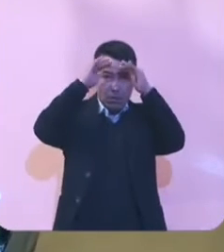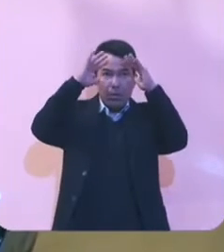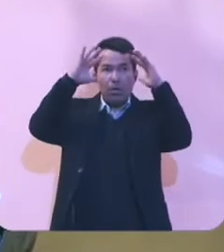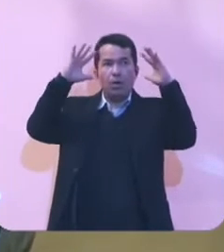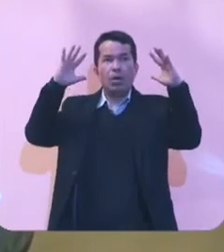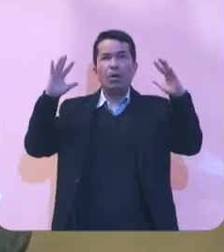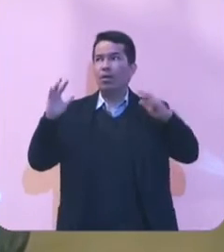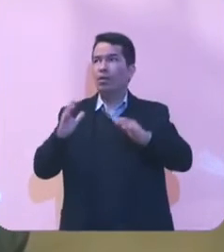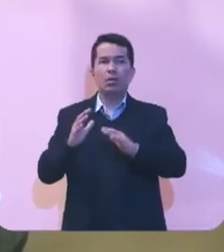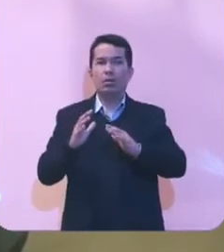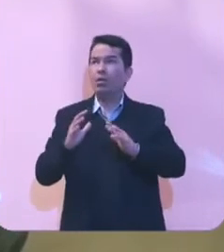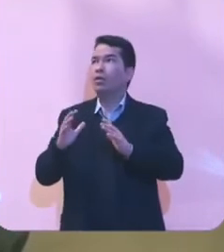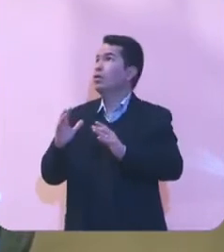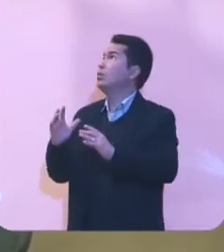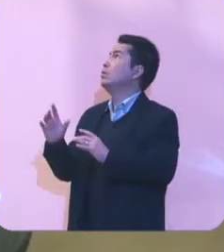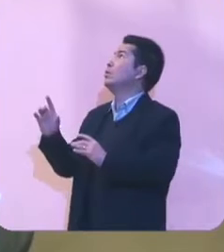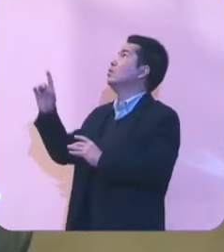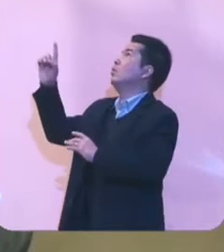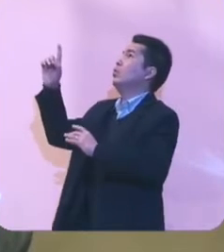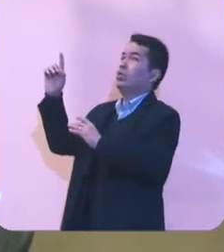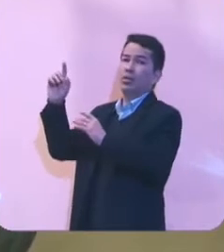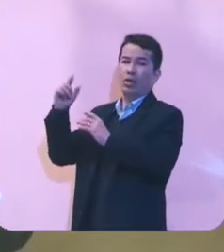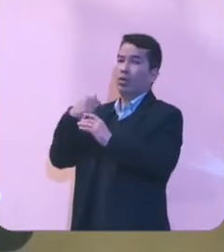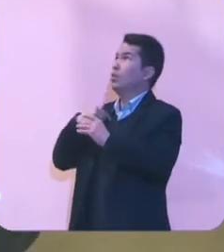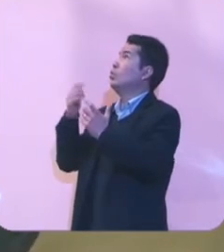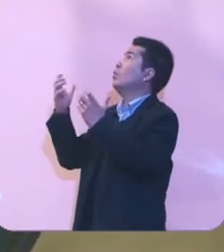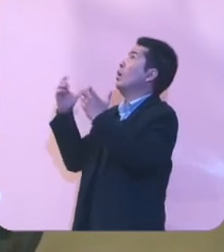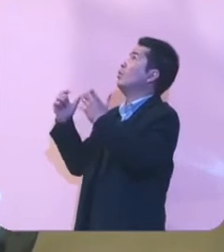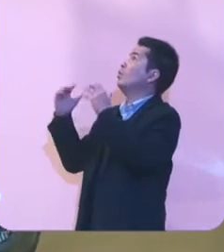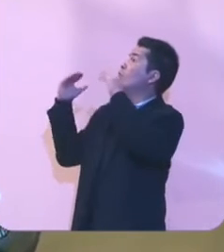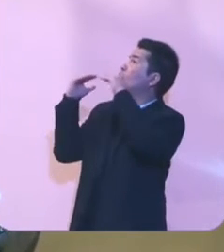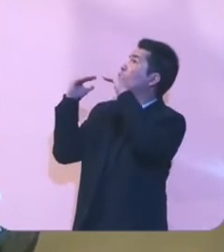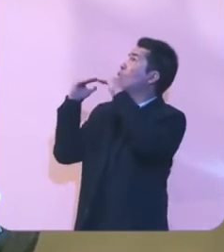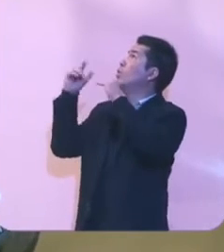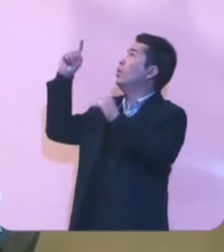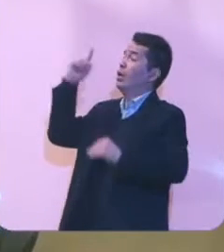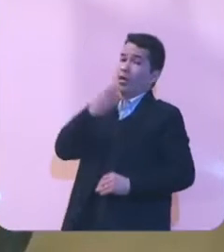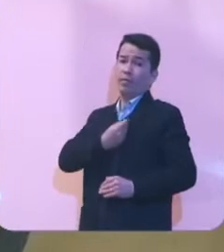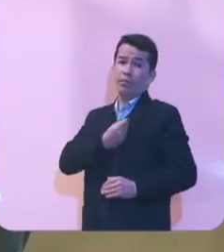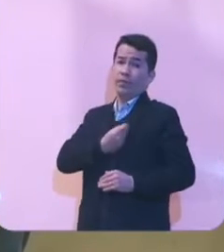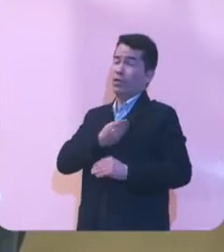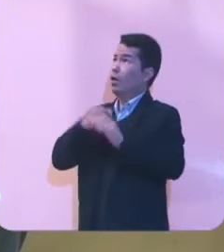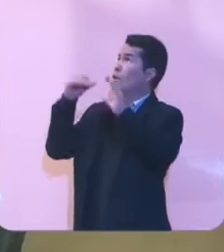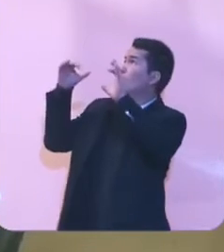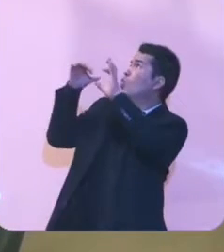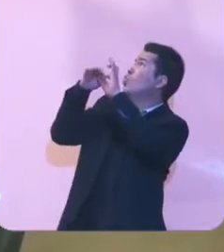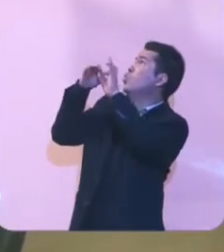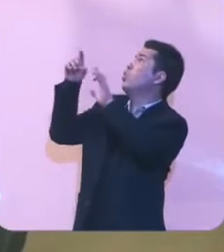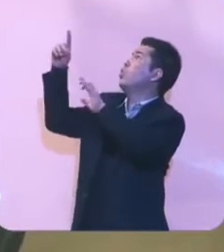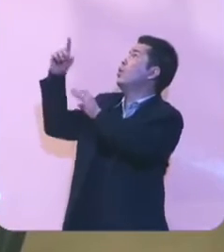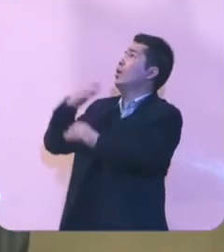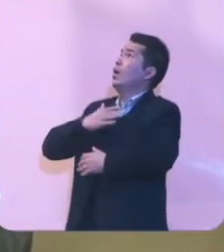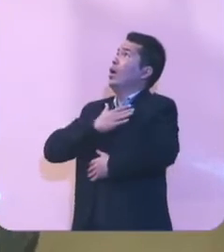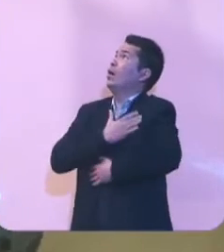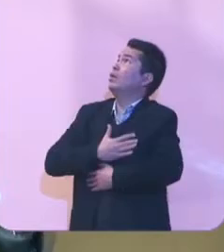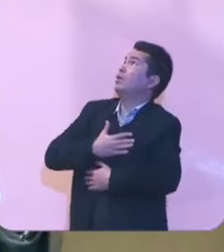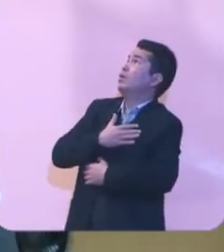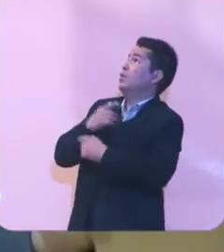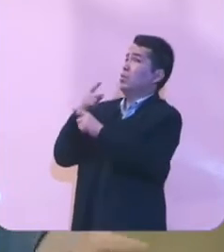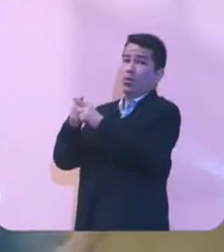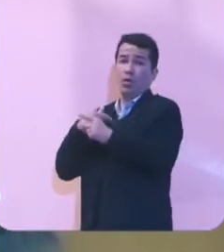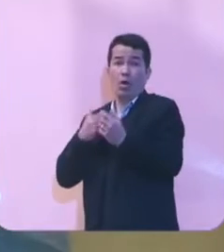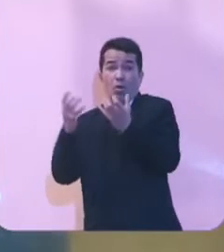de Jesus e que a minha vida seja agradável ao Senhor, porque eu quero ser o